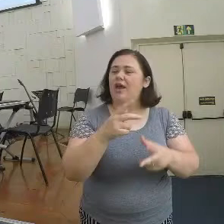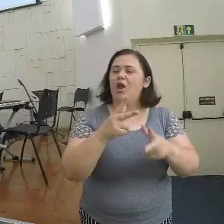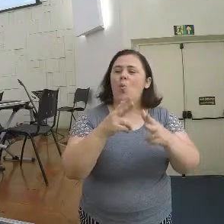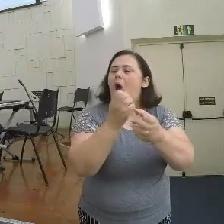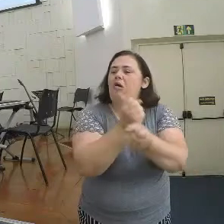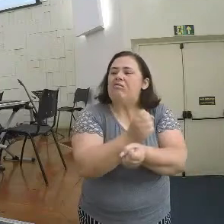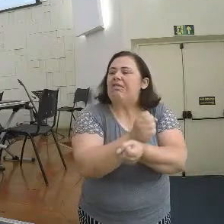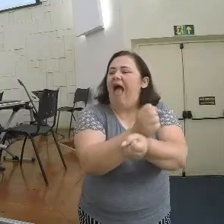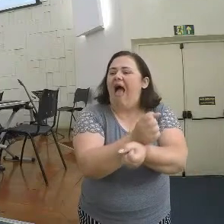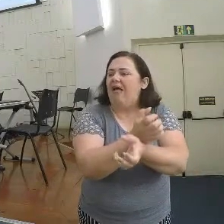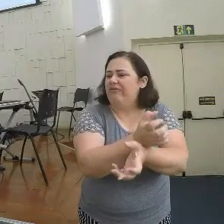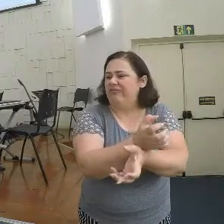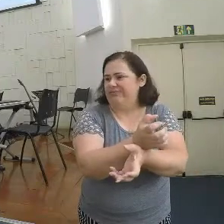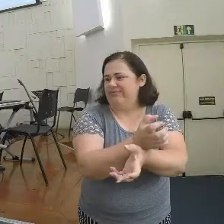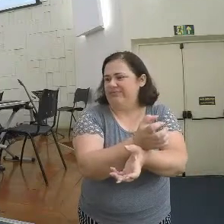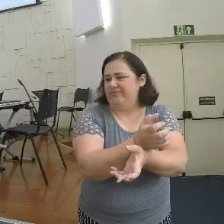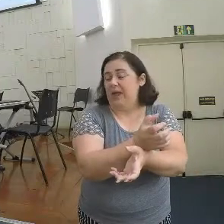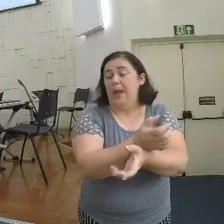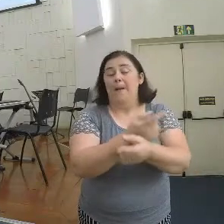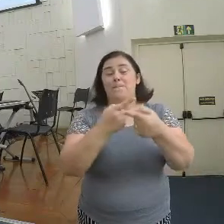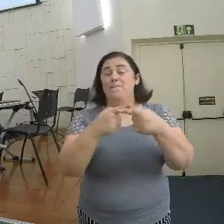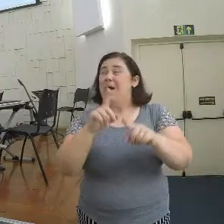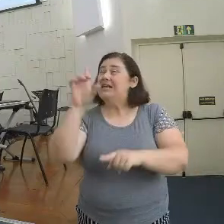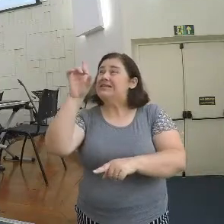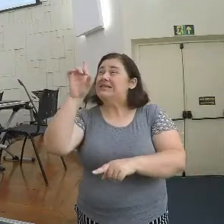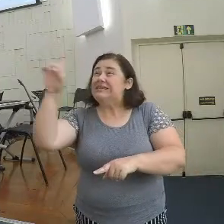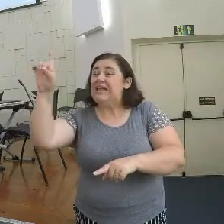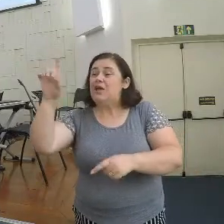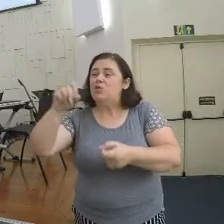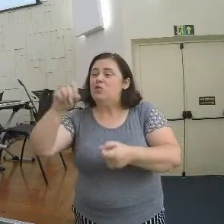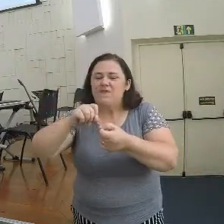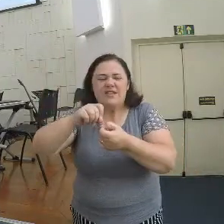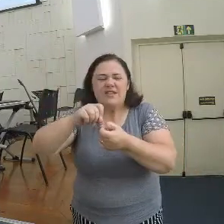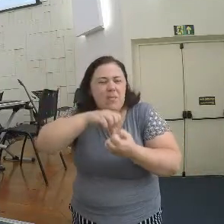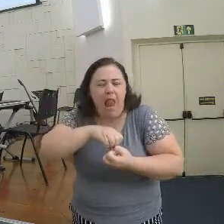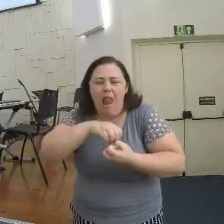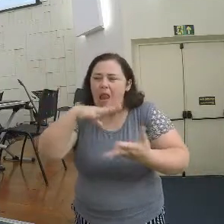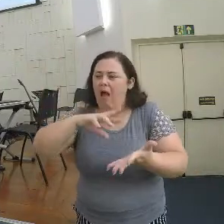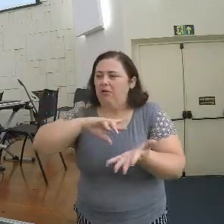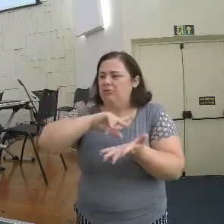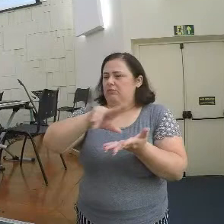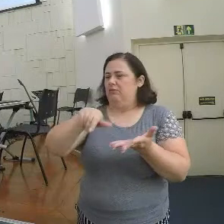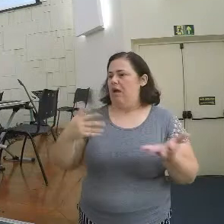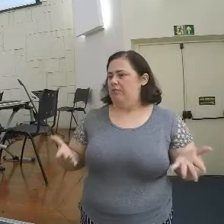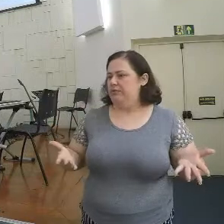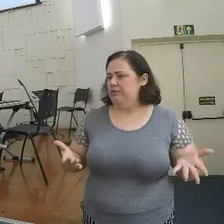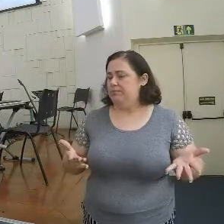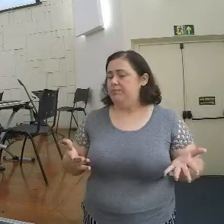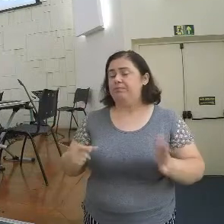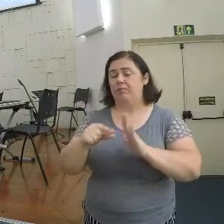espantou a tantos com os seus sinais e milagres. Versículo 11: